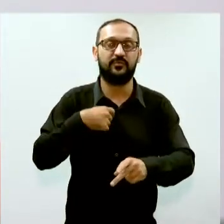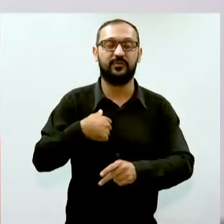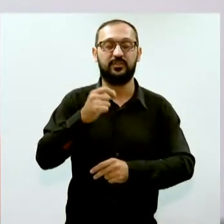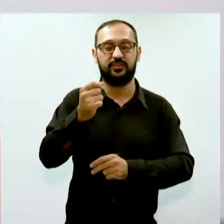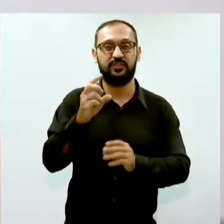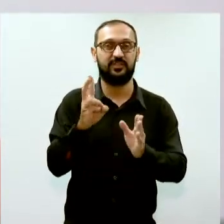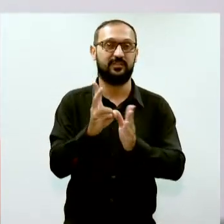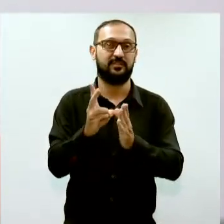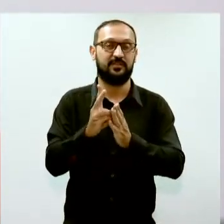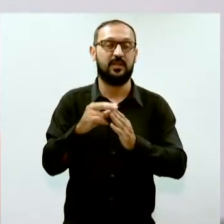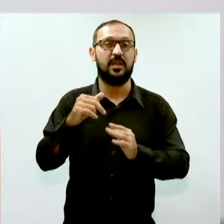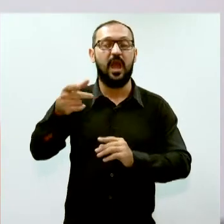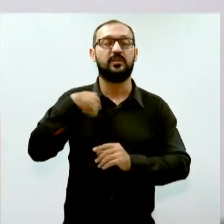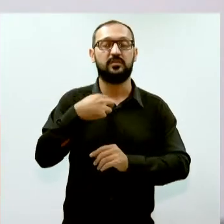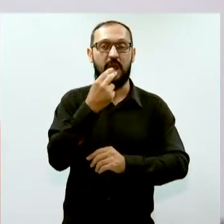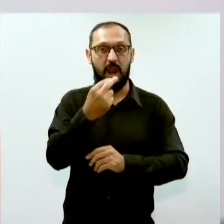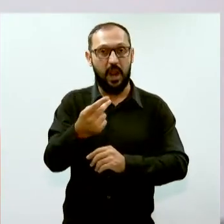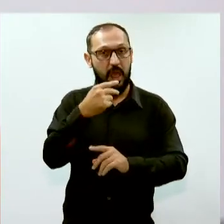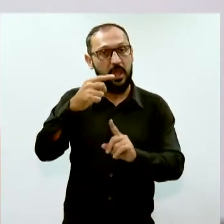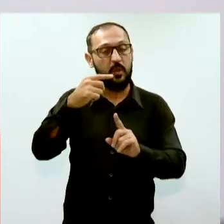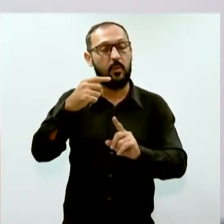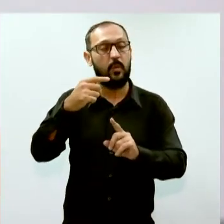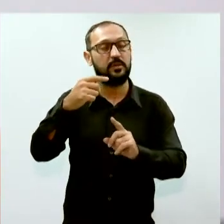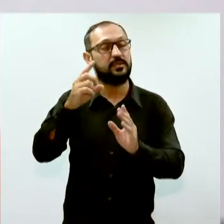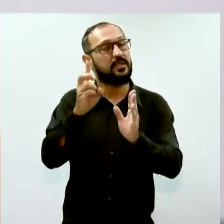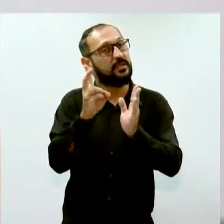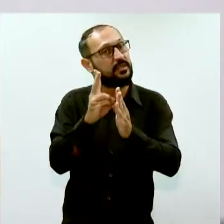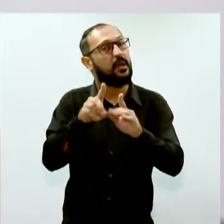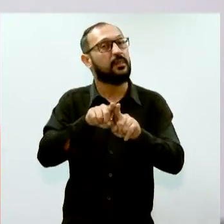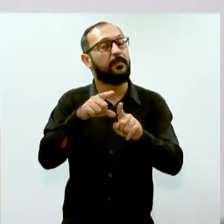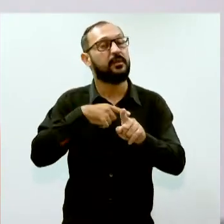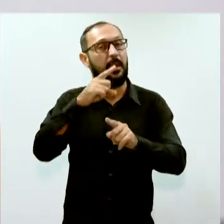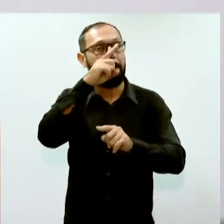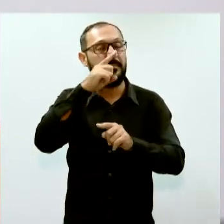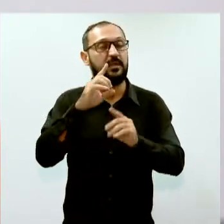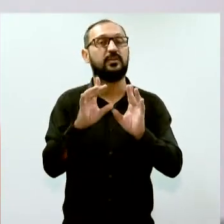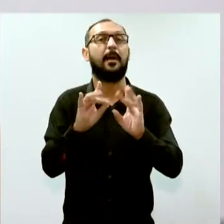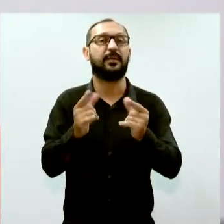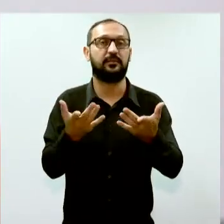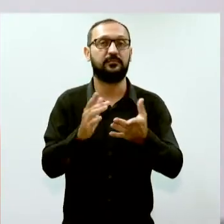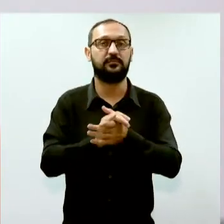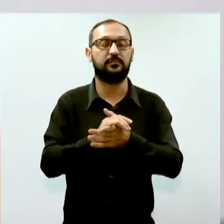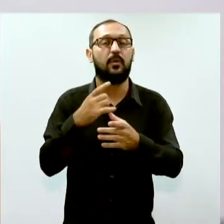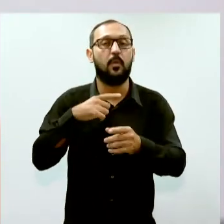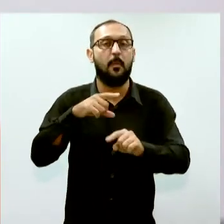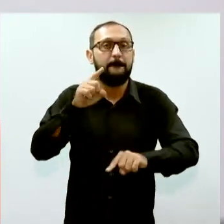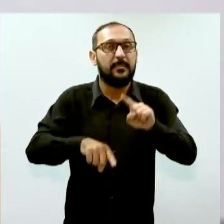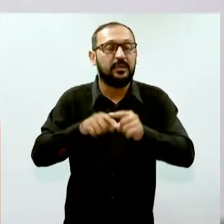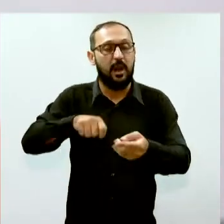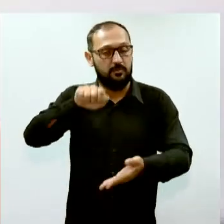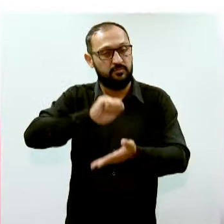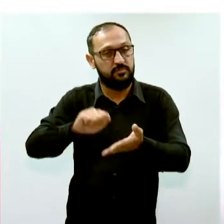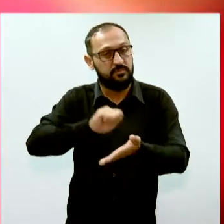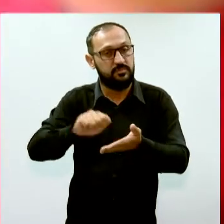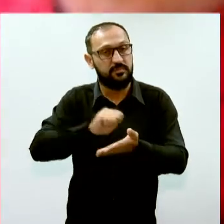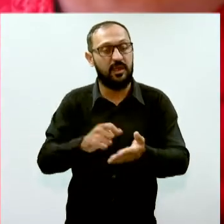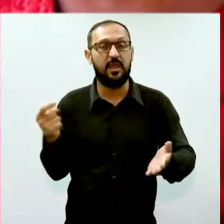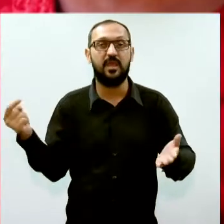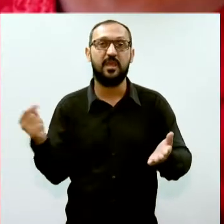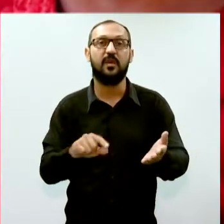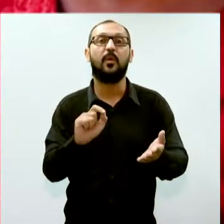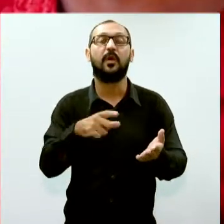E todas as nossas línguas indígenas também estão ameaçadas de extinção. Então, a produção de um material como esse,